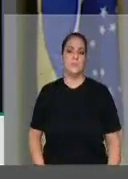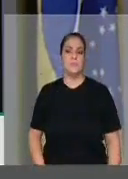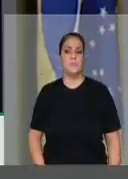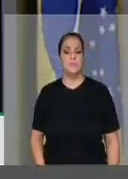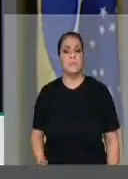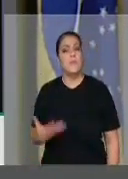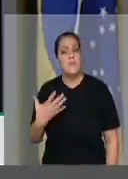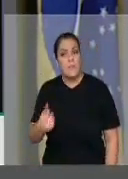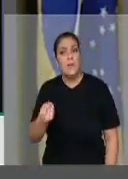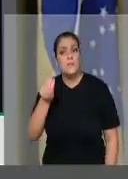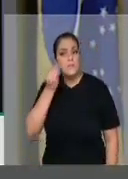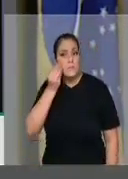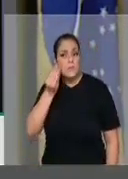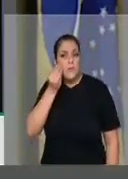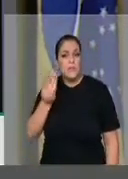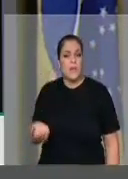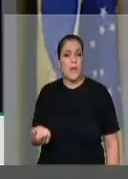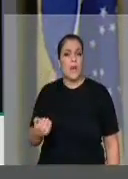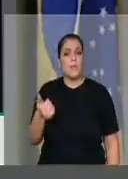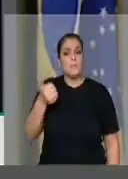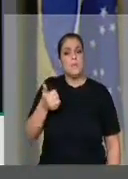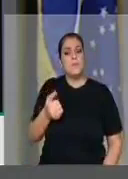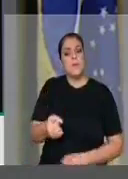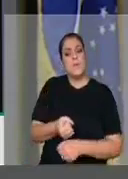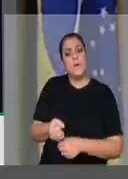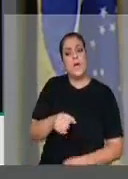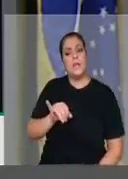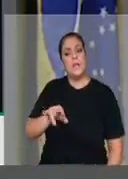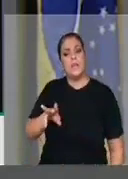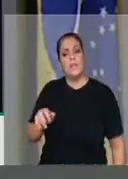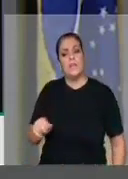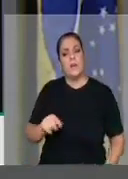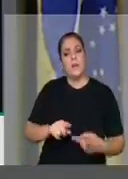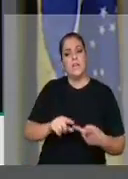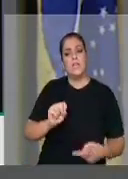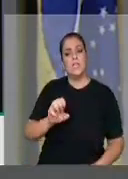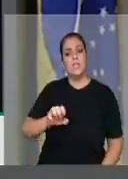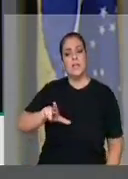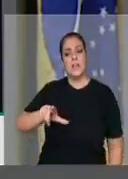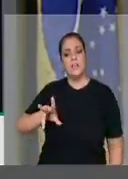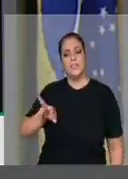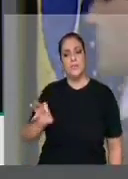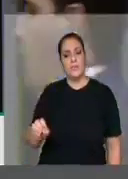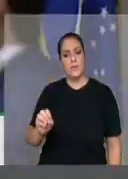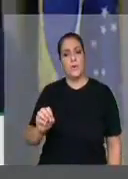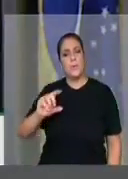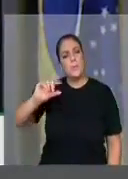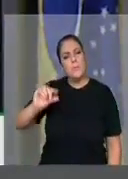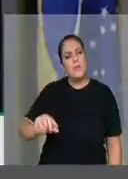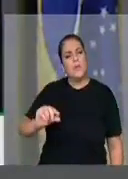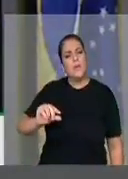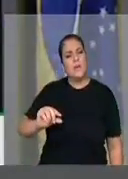primeiro ano, o IVA, o seletivo, e coloca em prática com uma alíquota pequena.